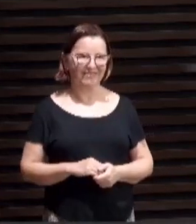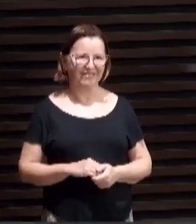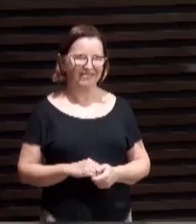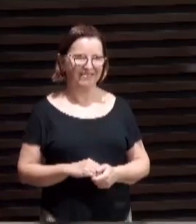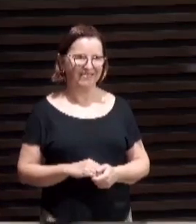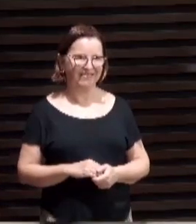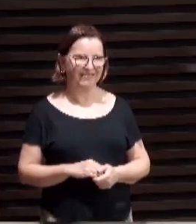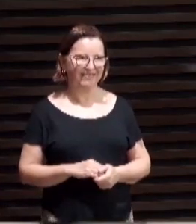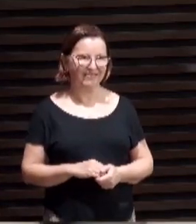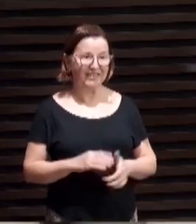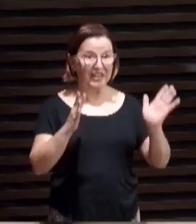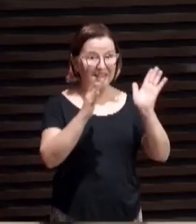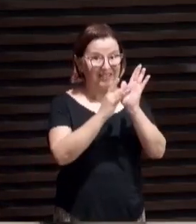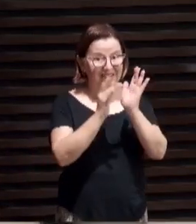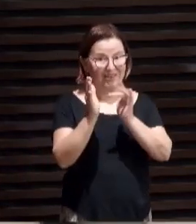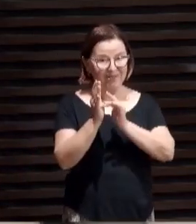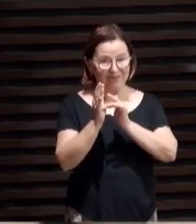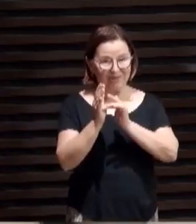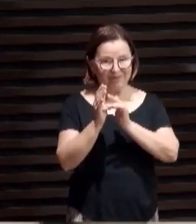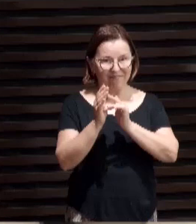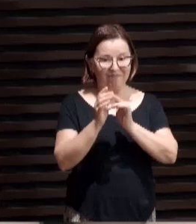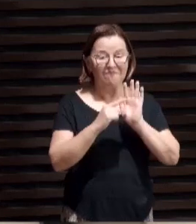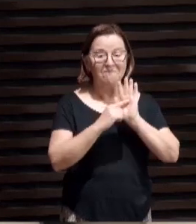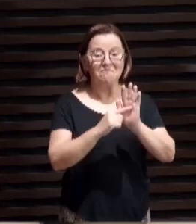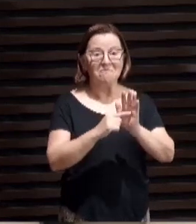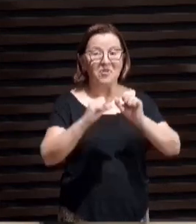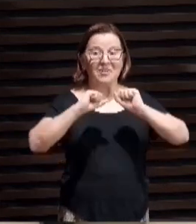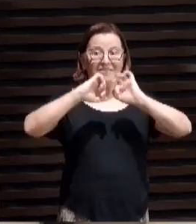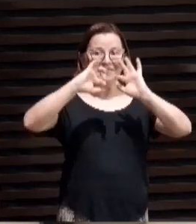ele declara a sua transparência.